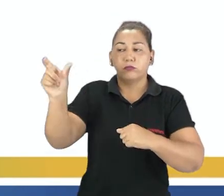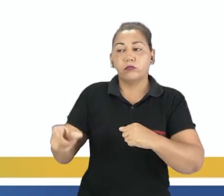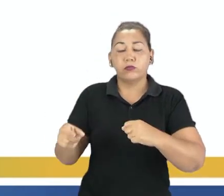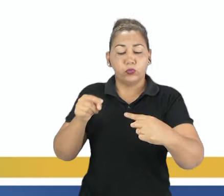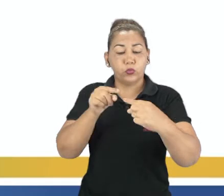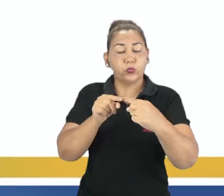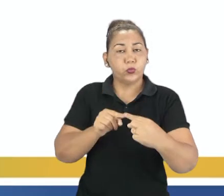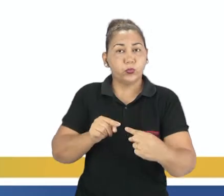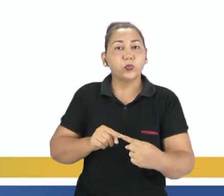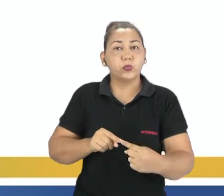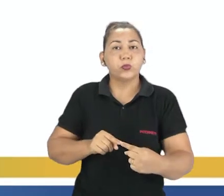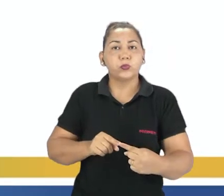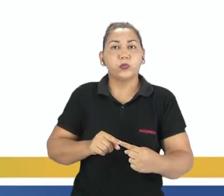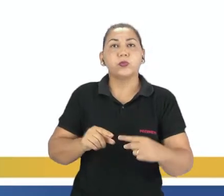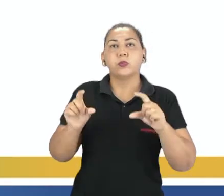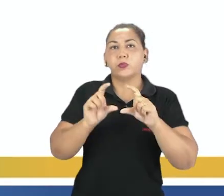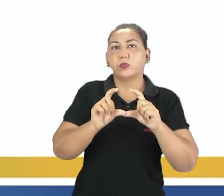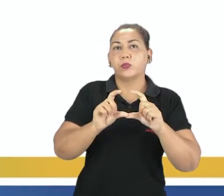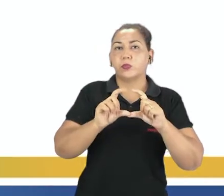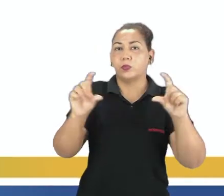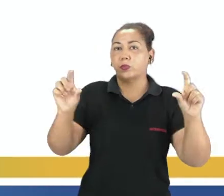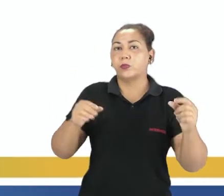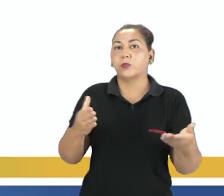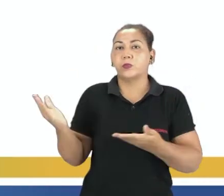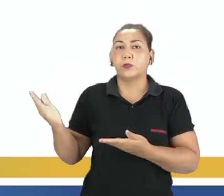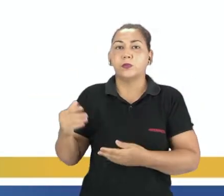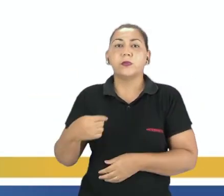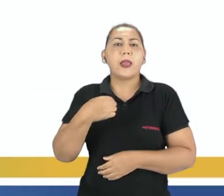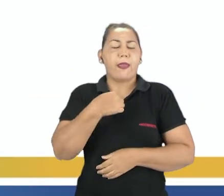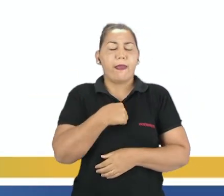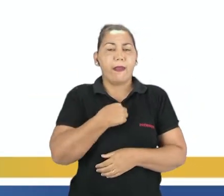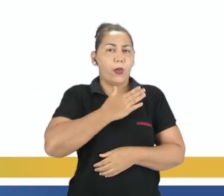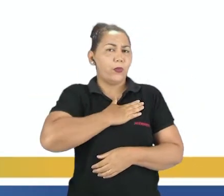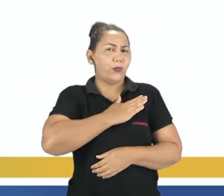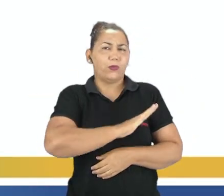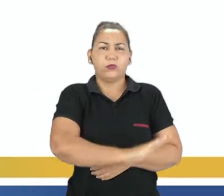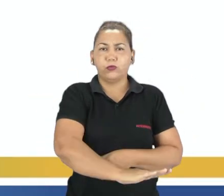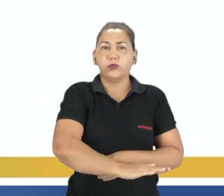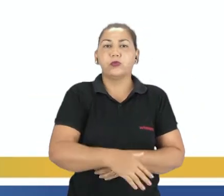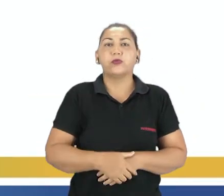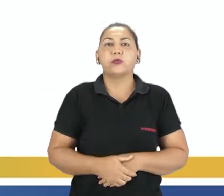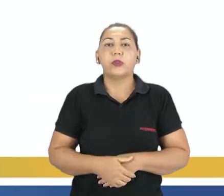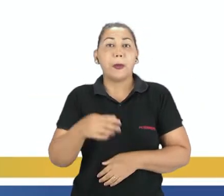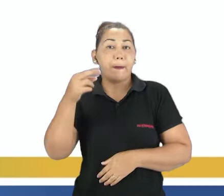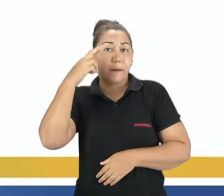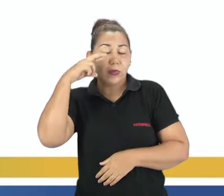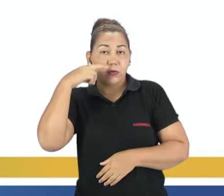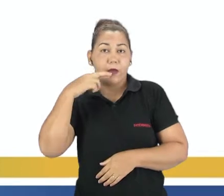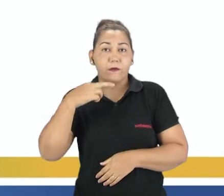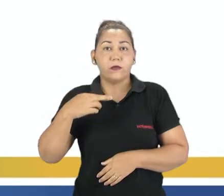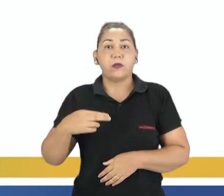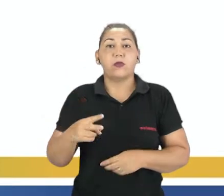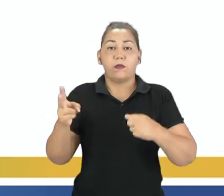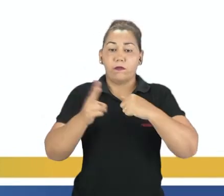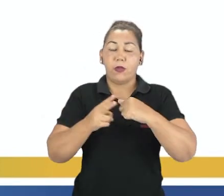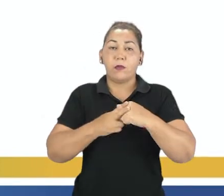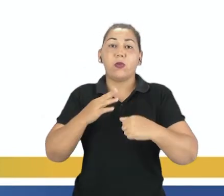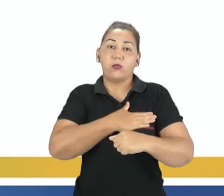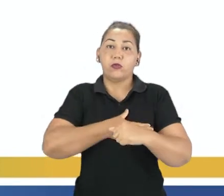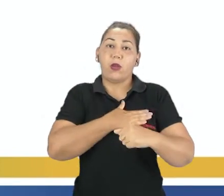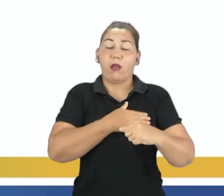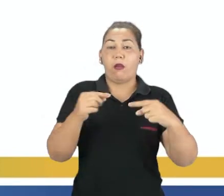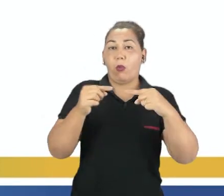quadrinho. Eu não gosto. Veja que o verbo gostar está concordando com o sujeito